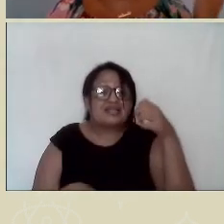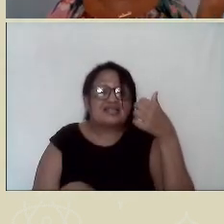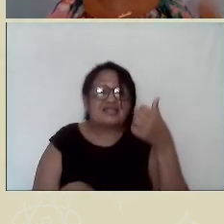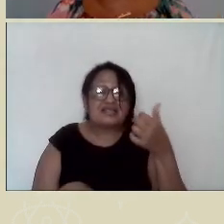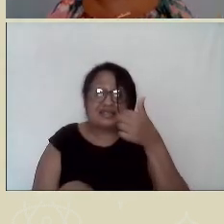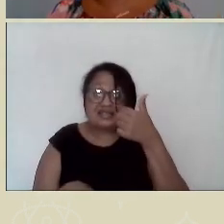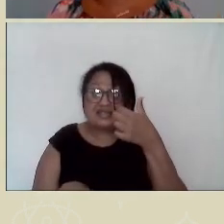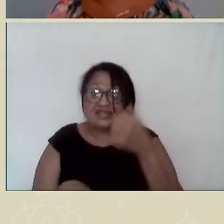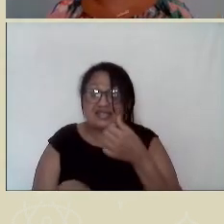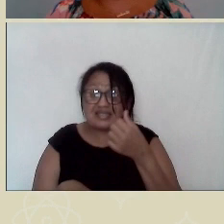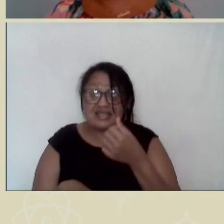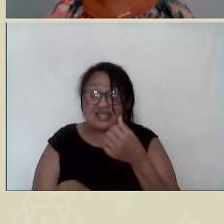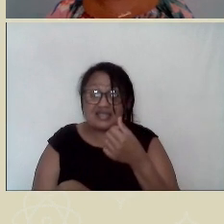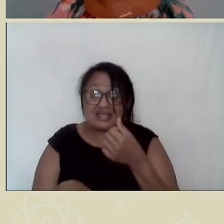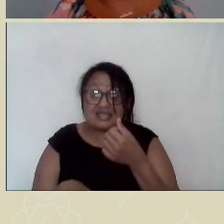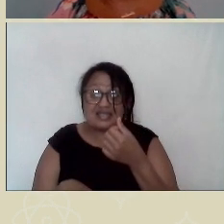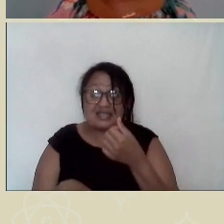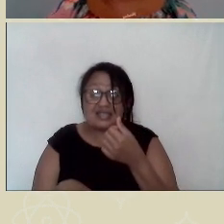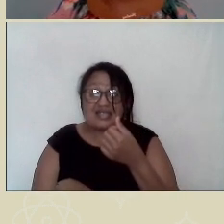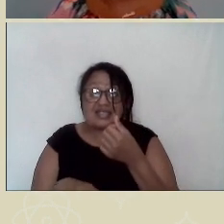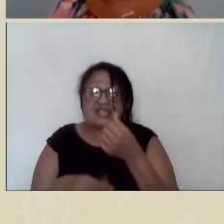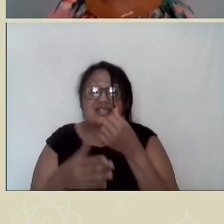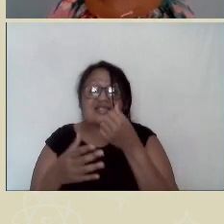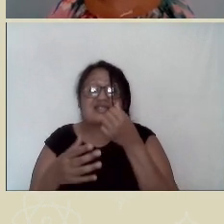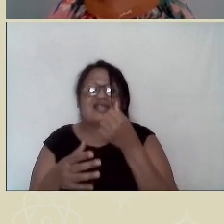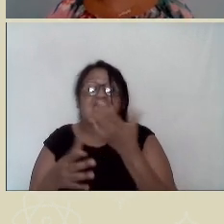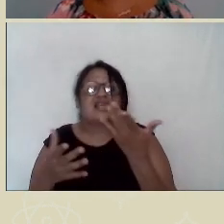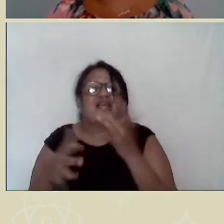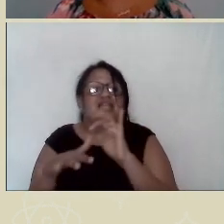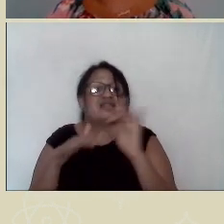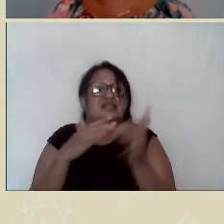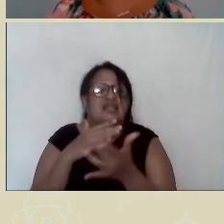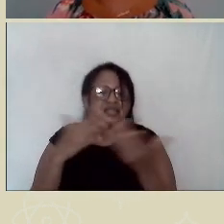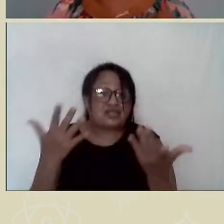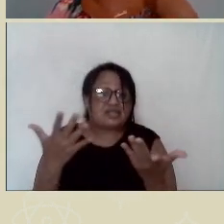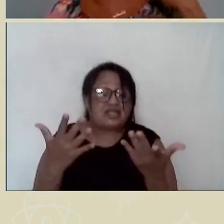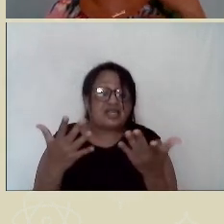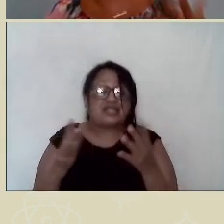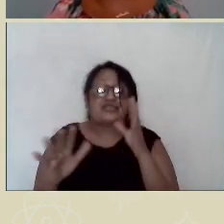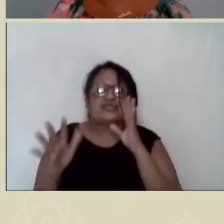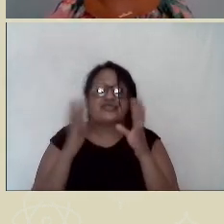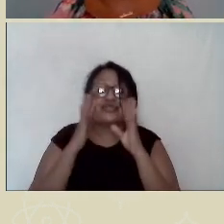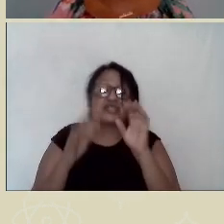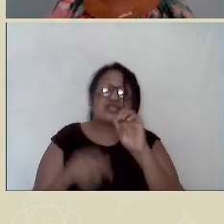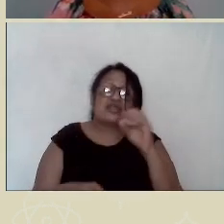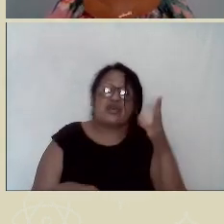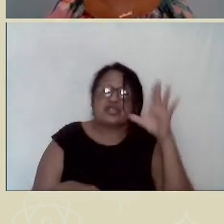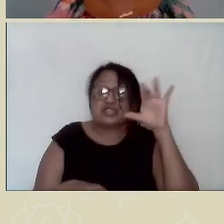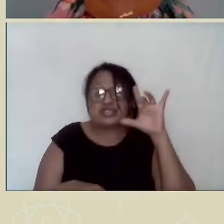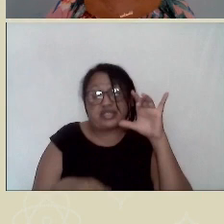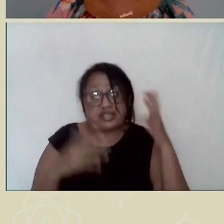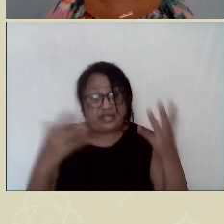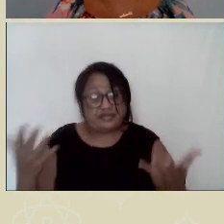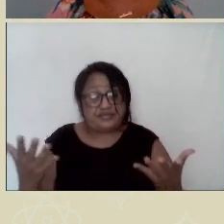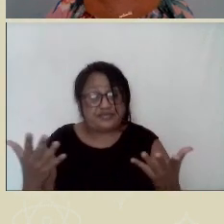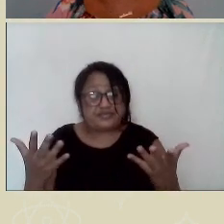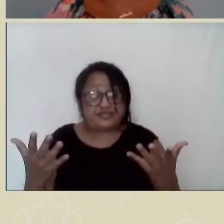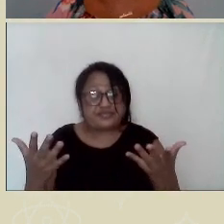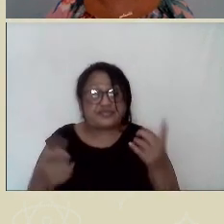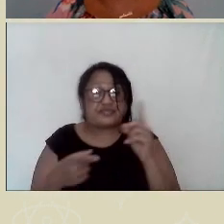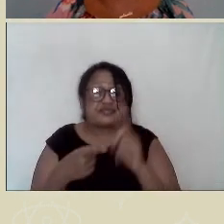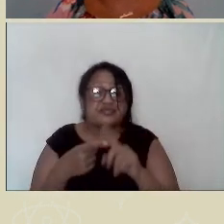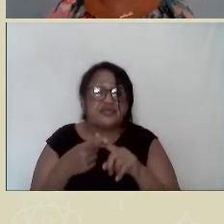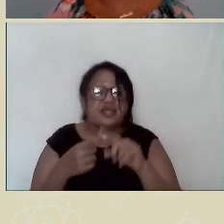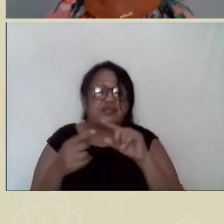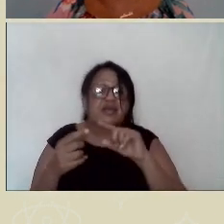essa dúzia né do Facebook ou Instagram e impôs restrições a outras 22 incluindo o bloqueio de sua